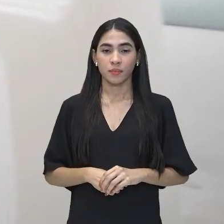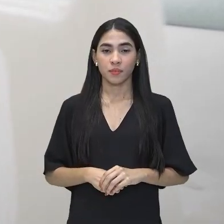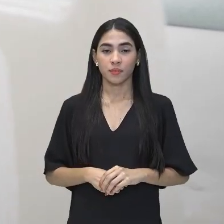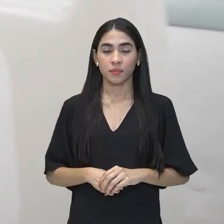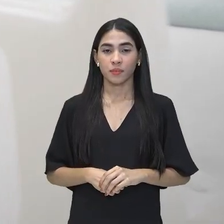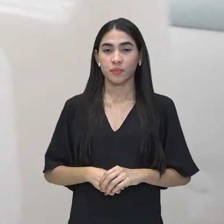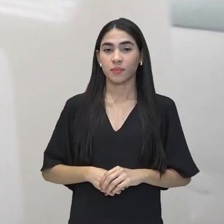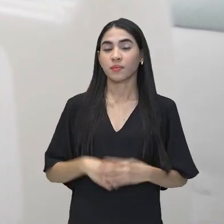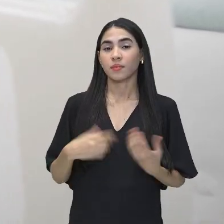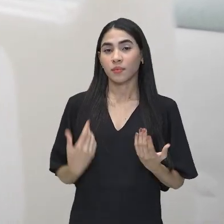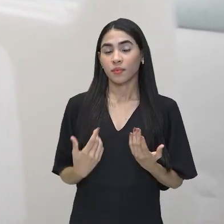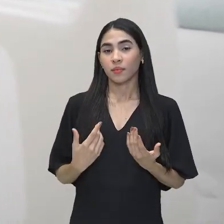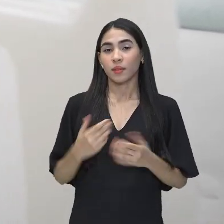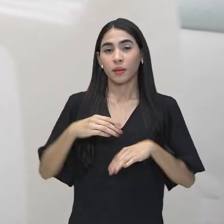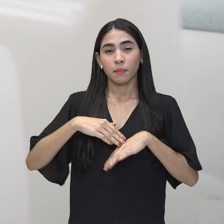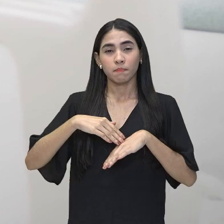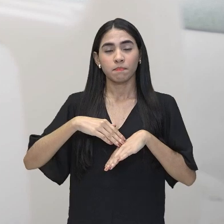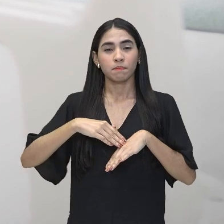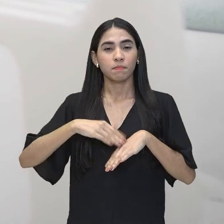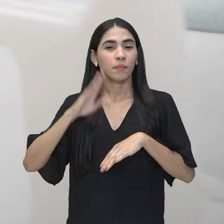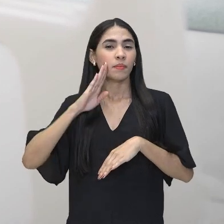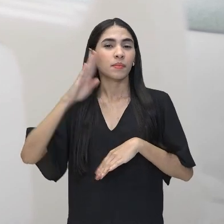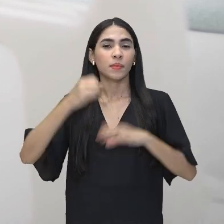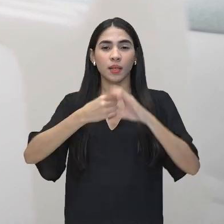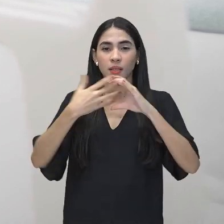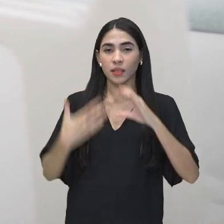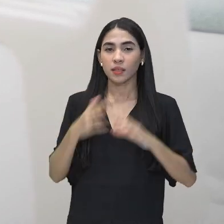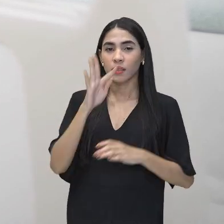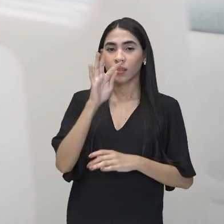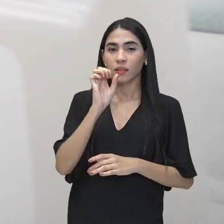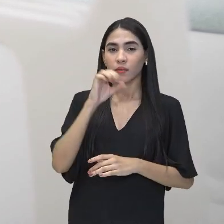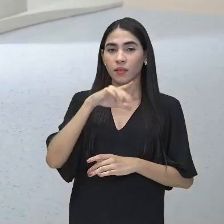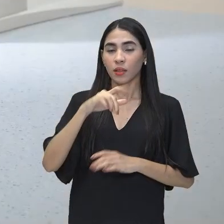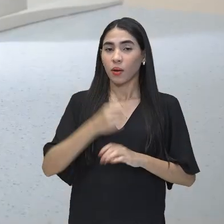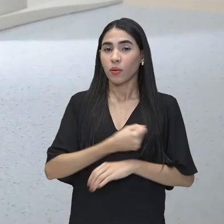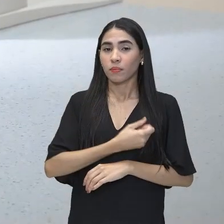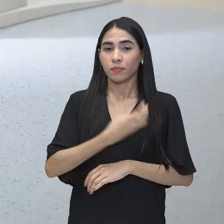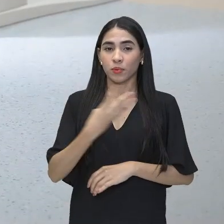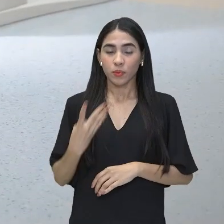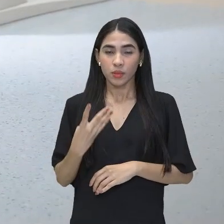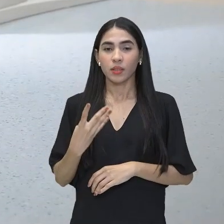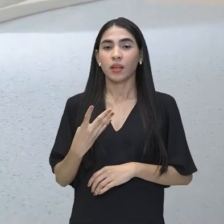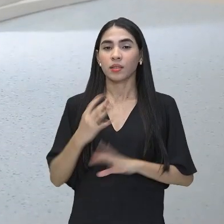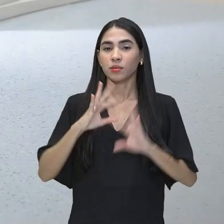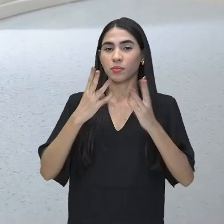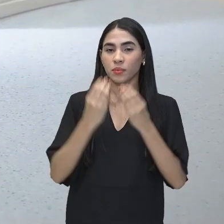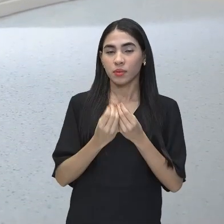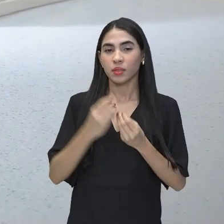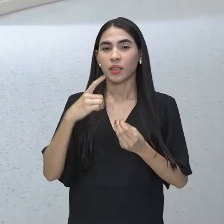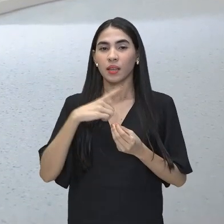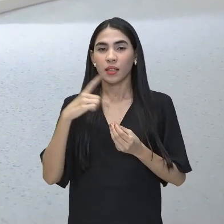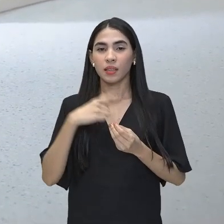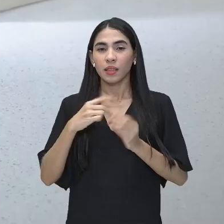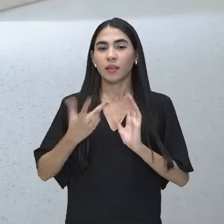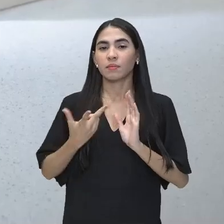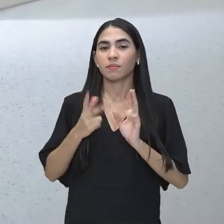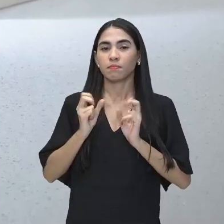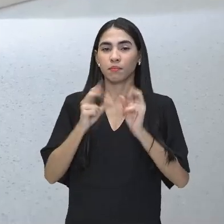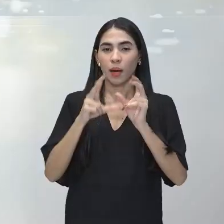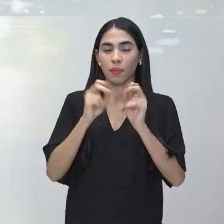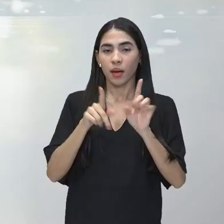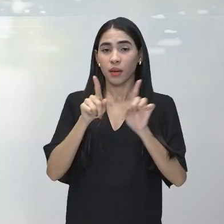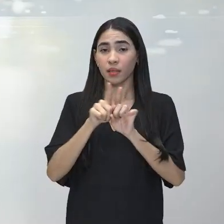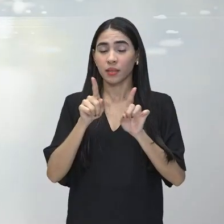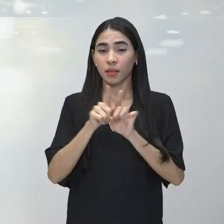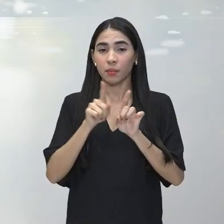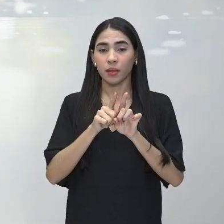A principal propriedade dos fenóis é que a grande maioria desses compostos possui propriedades antibacterianas e